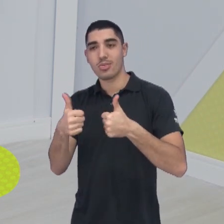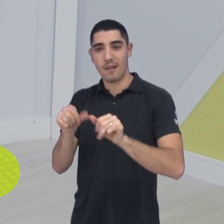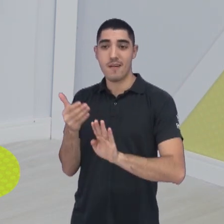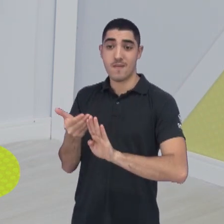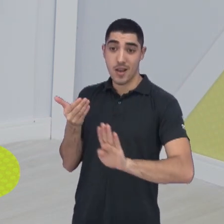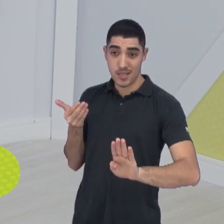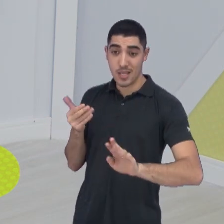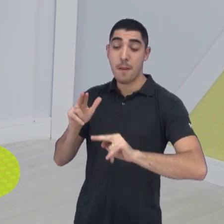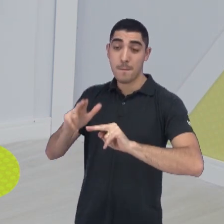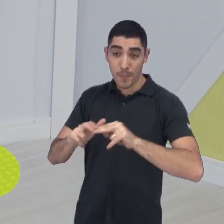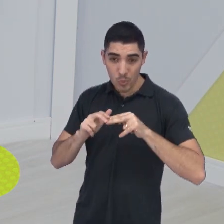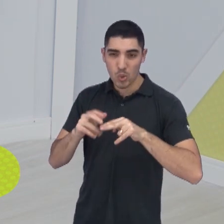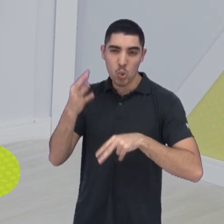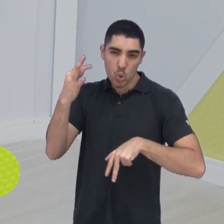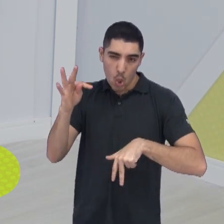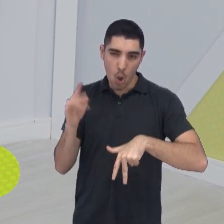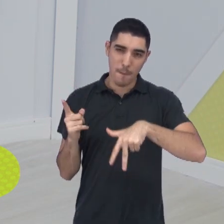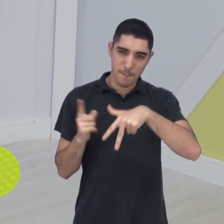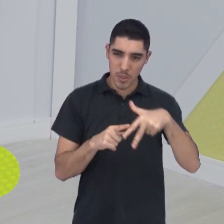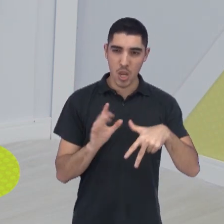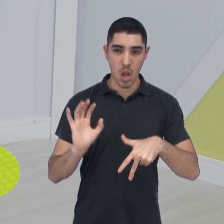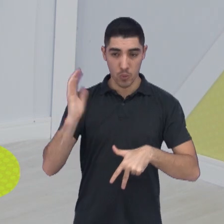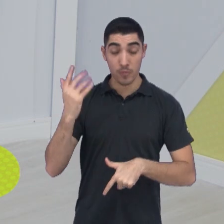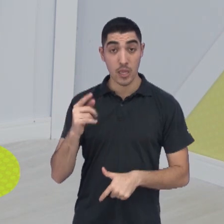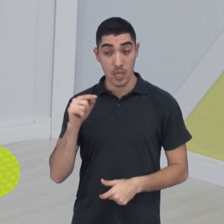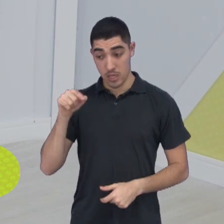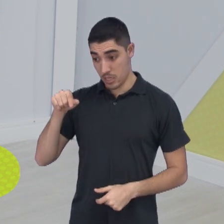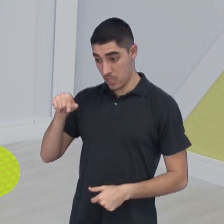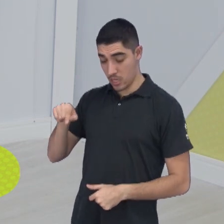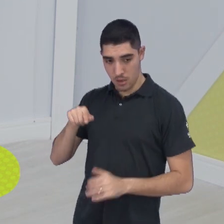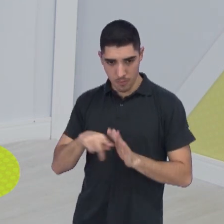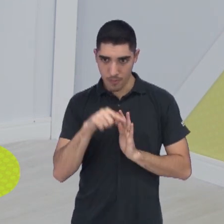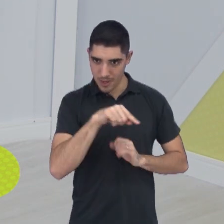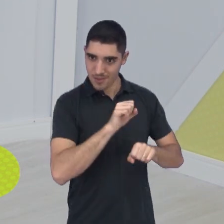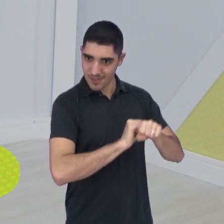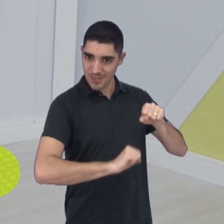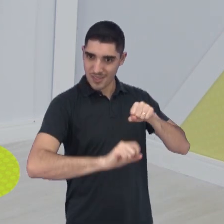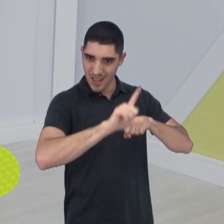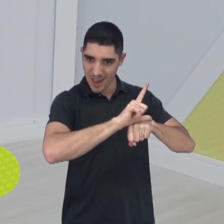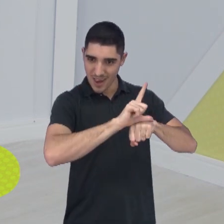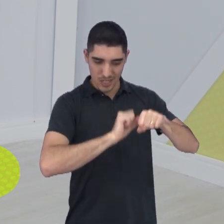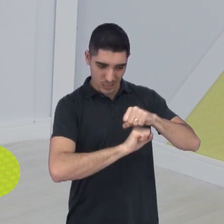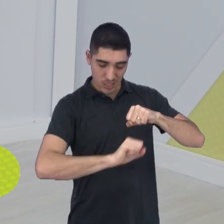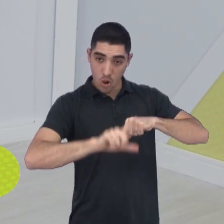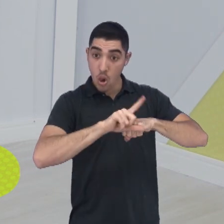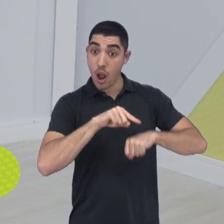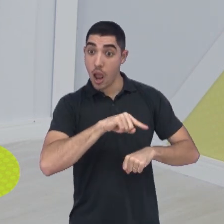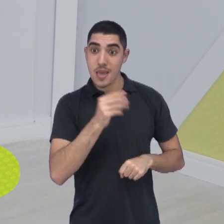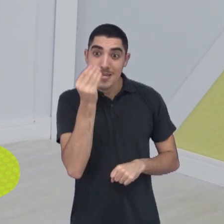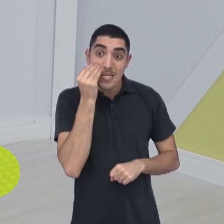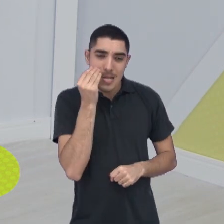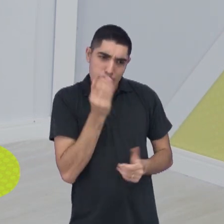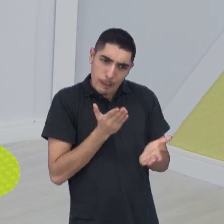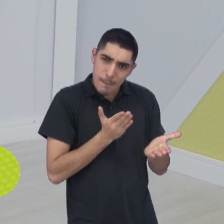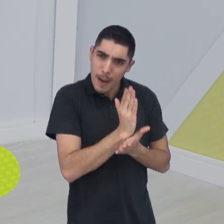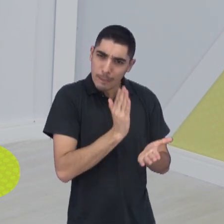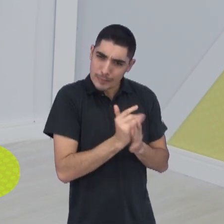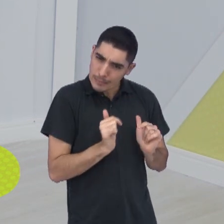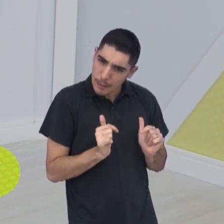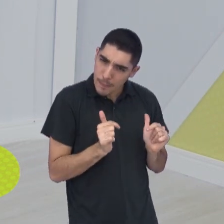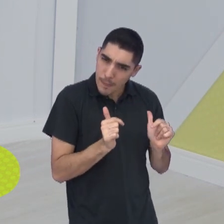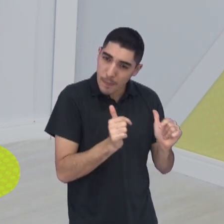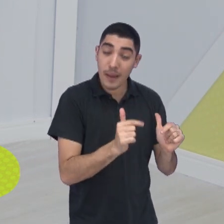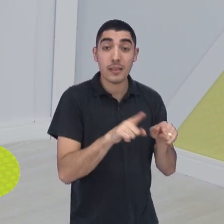conta de contusão. E a equipe do São Lourenço brigando para se classificar e brigando para somar pontos para tentar fugir